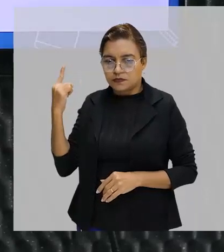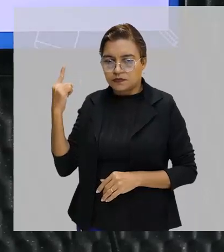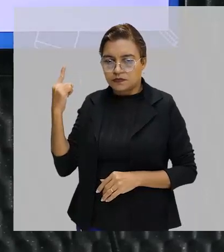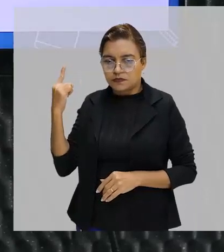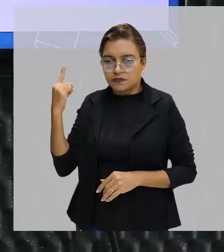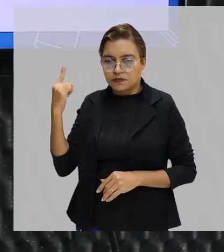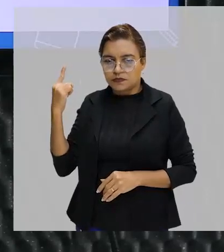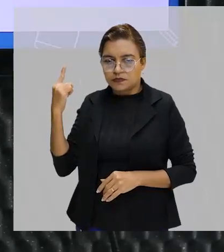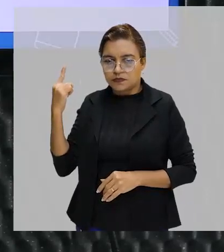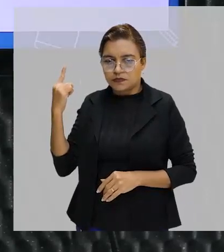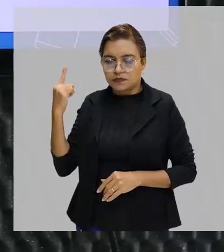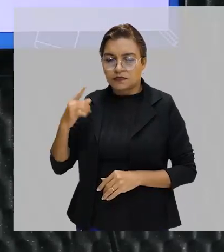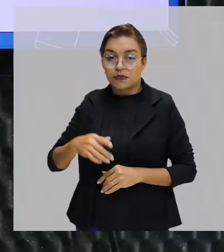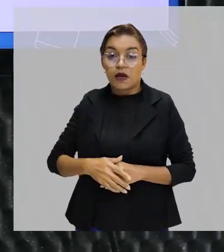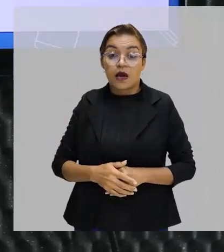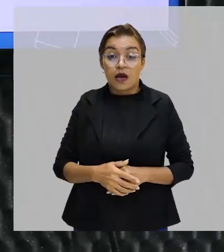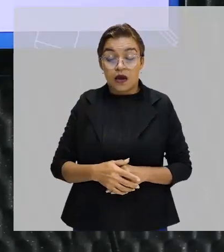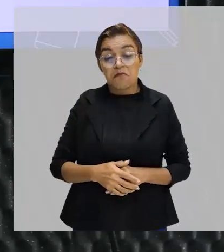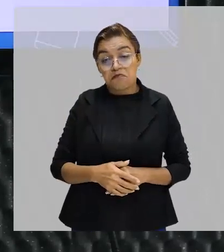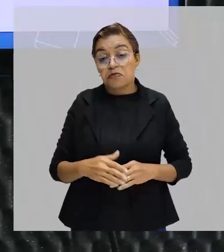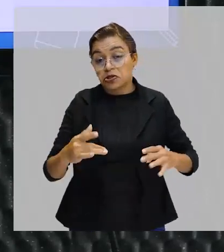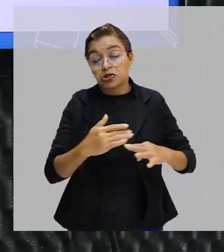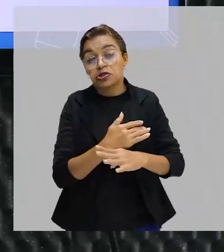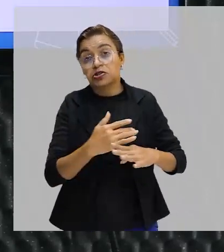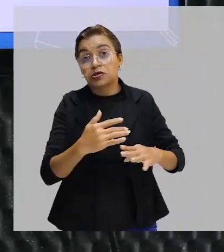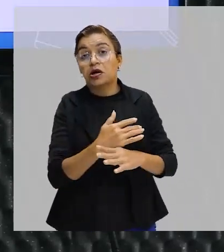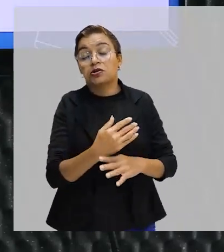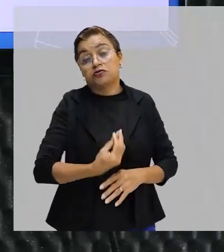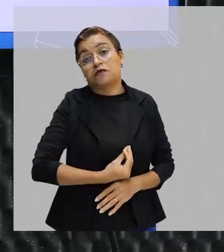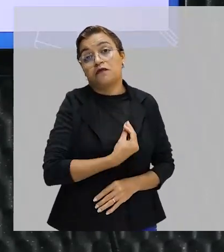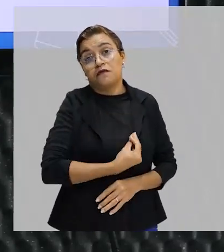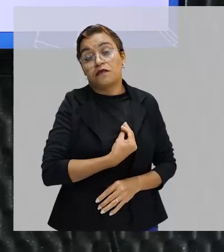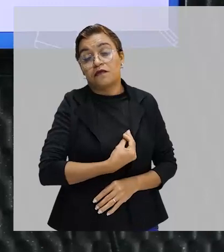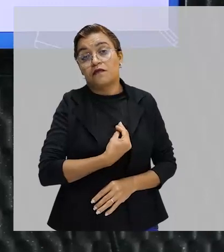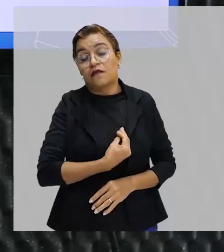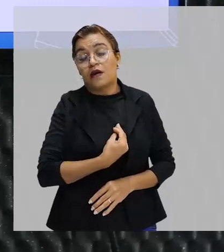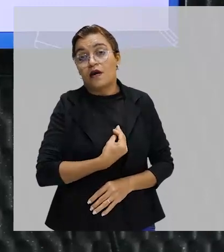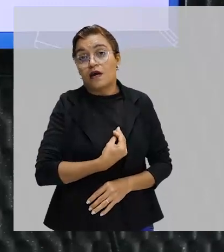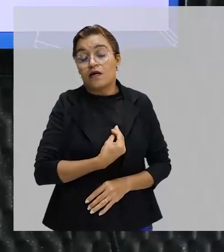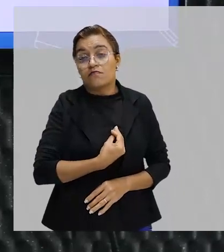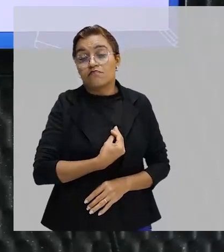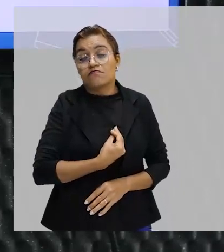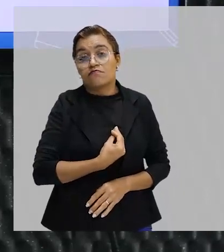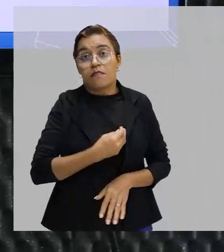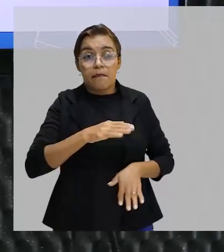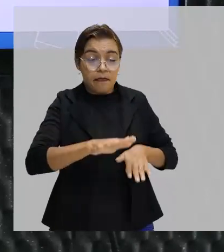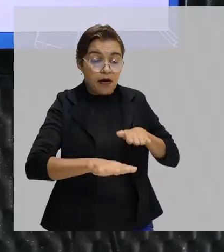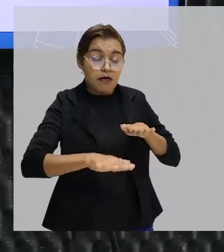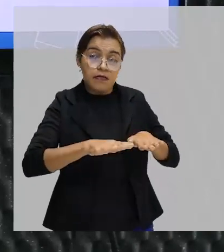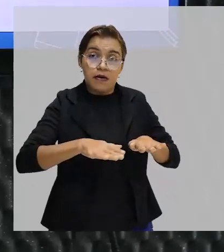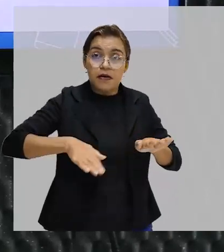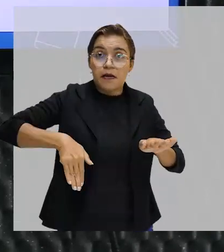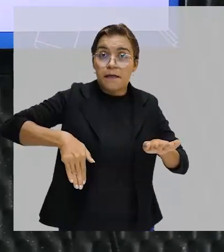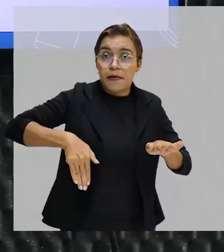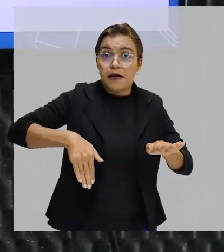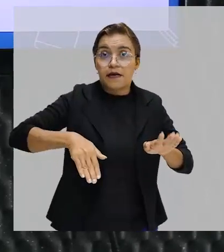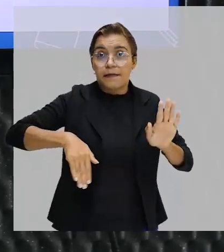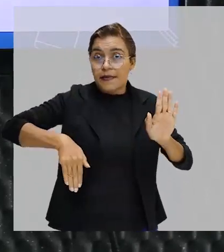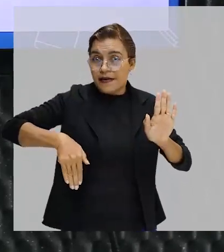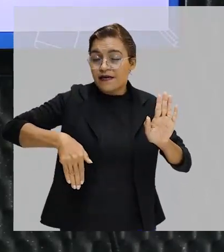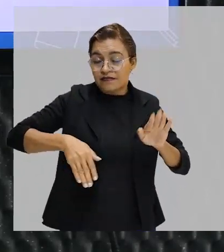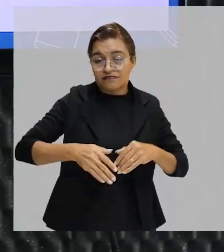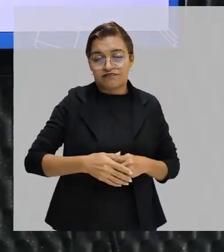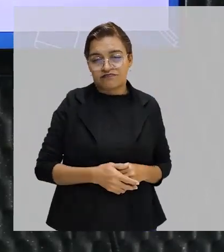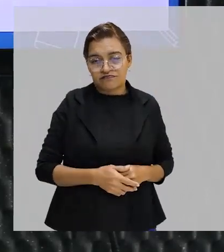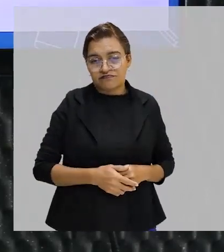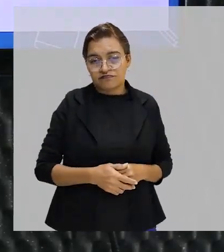praia. A expressão pezinho na praia pode ser interpretada literalmente como quem calça o chinelo, né? Ou